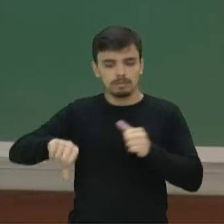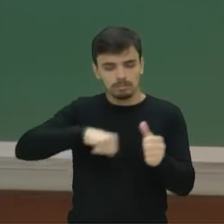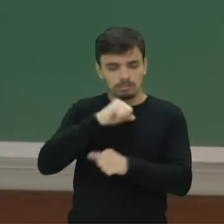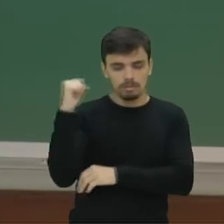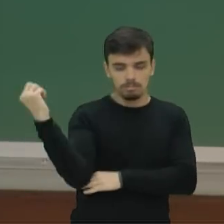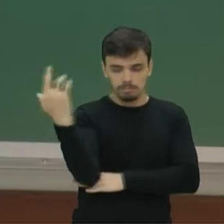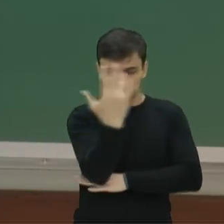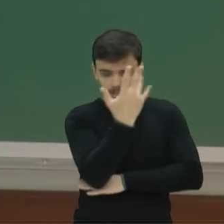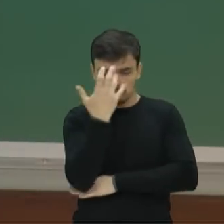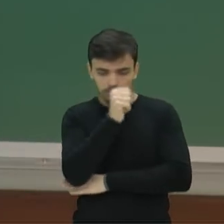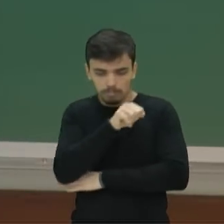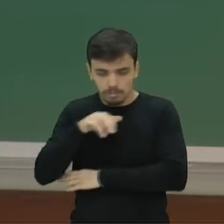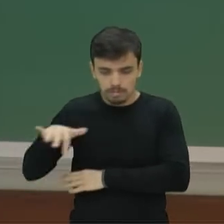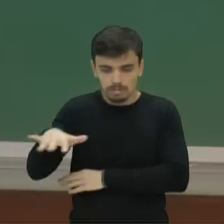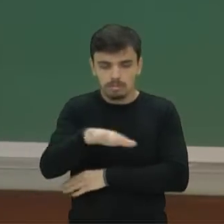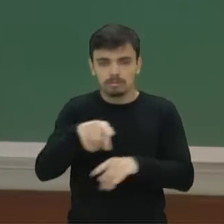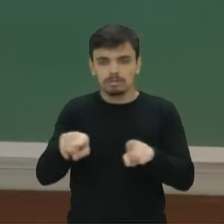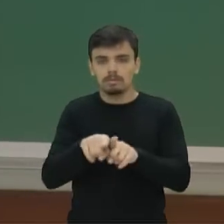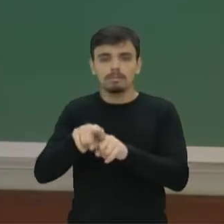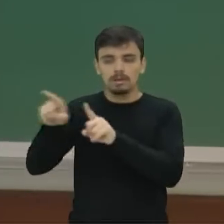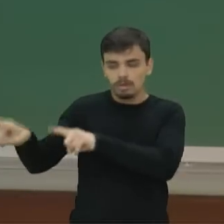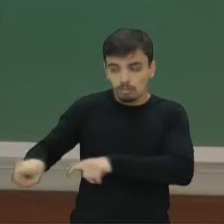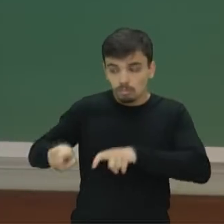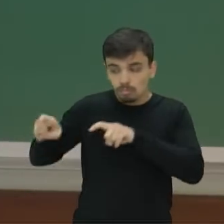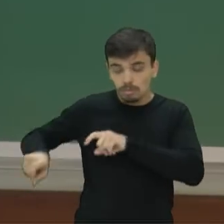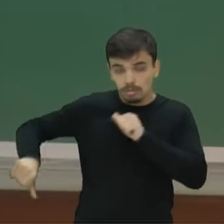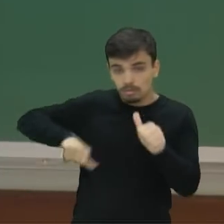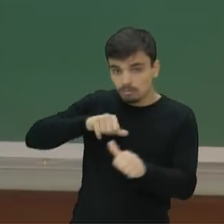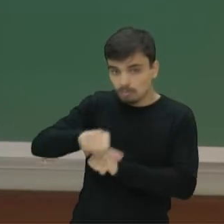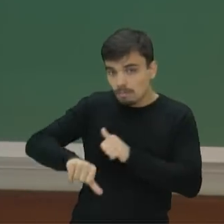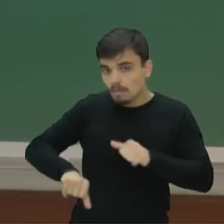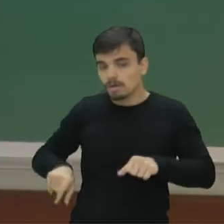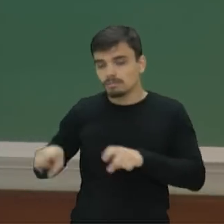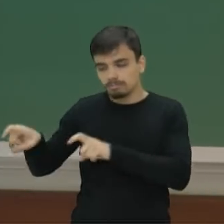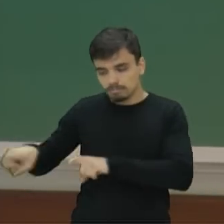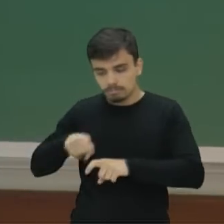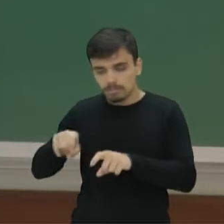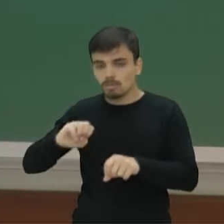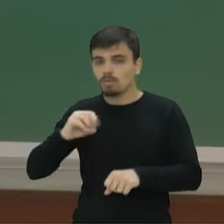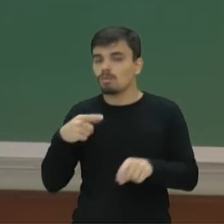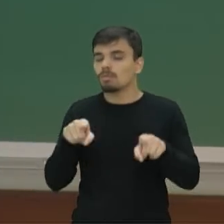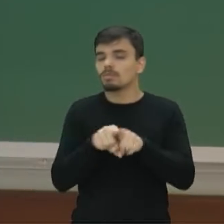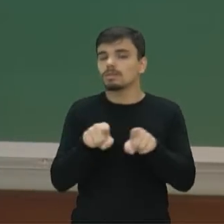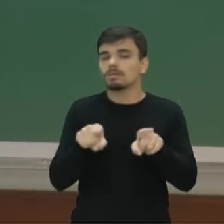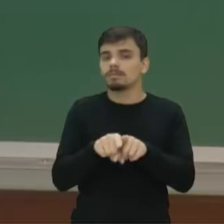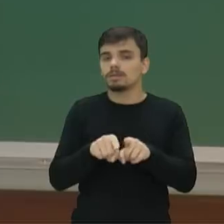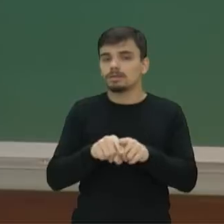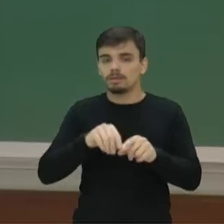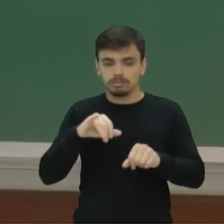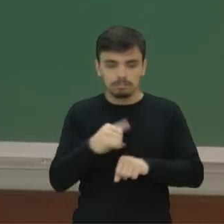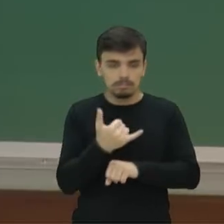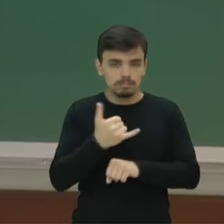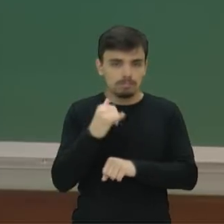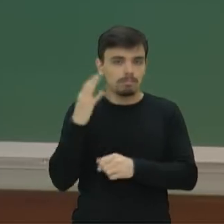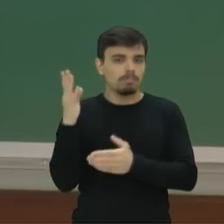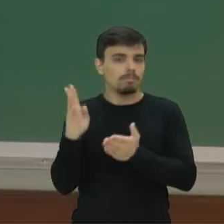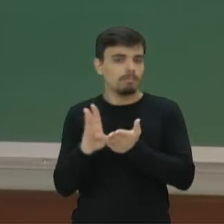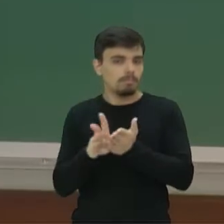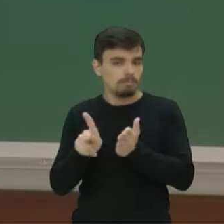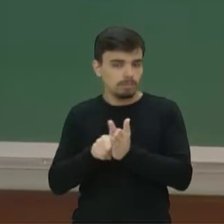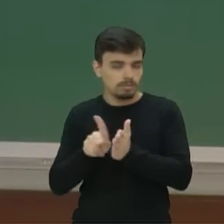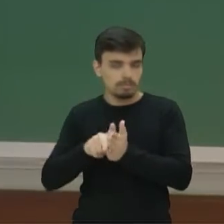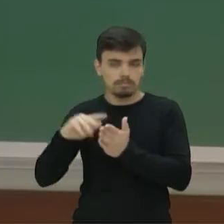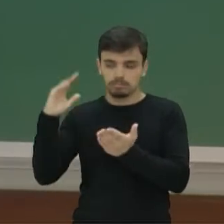em áreas agricultáveis ou áreas de pastagem para a pecuária, ou ainda a exploração da madeira, ou